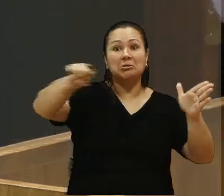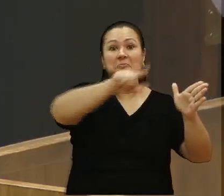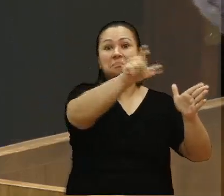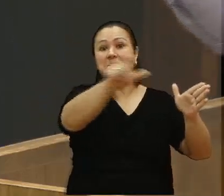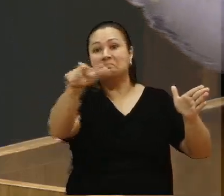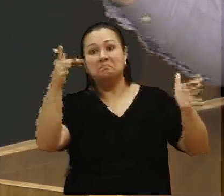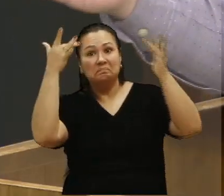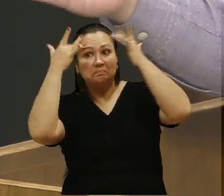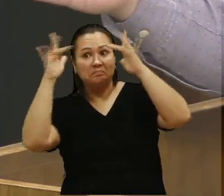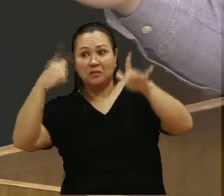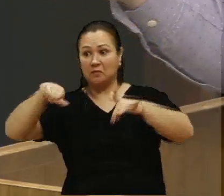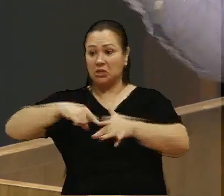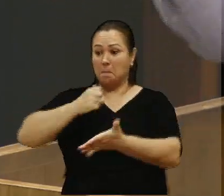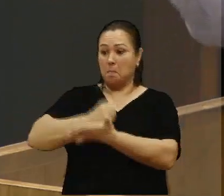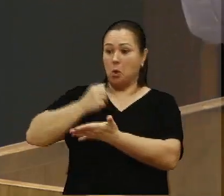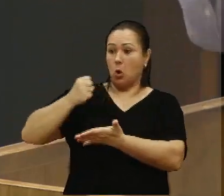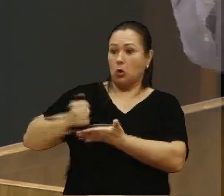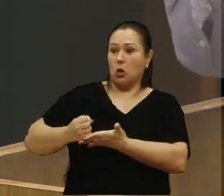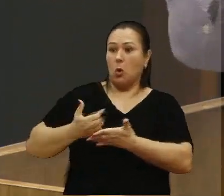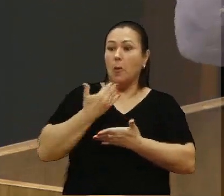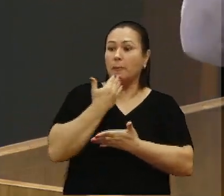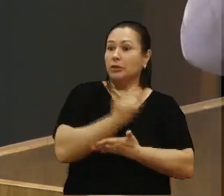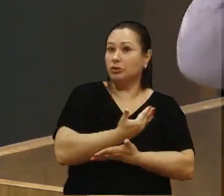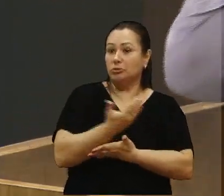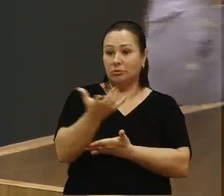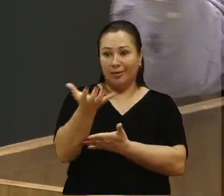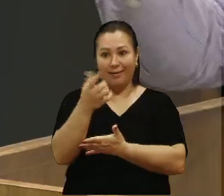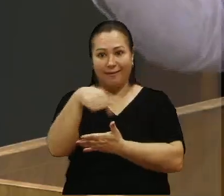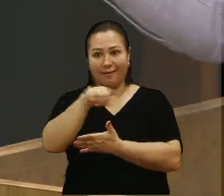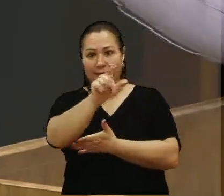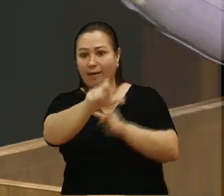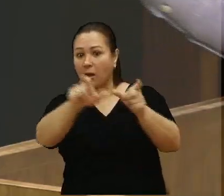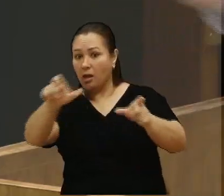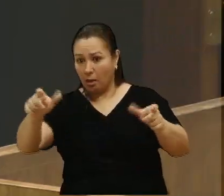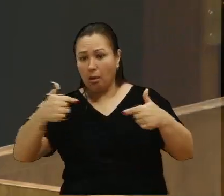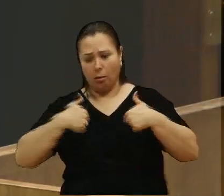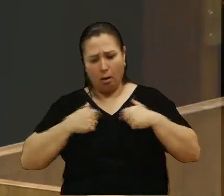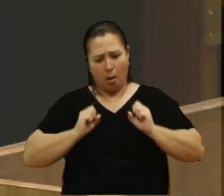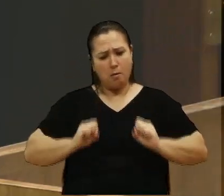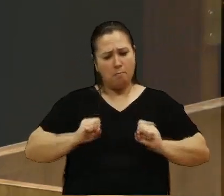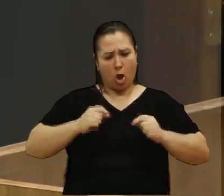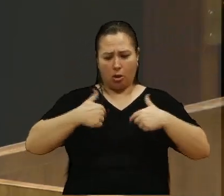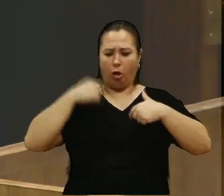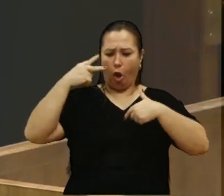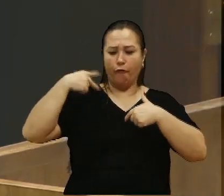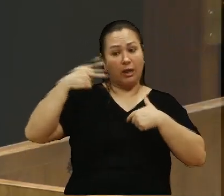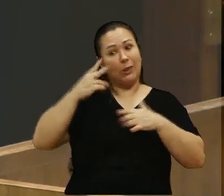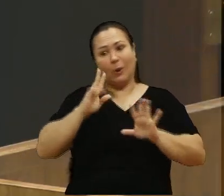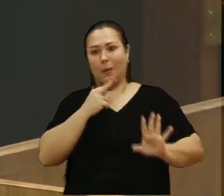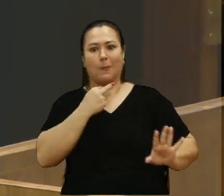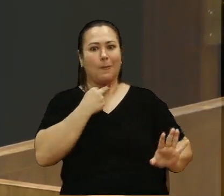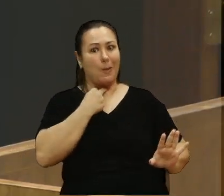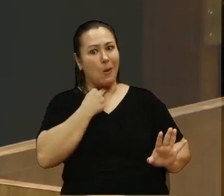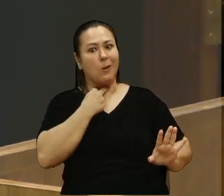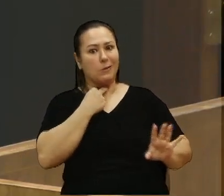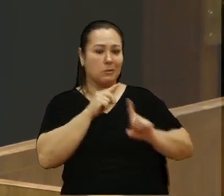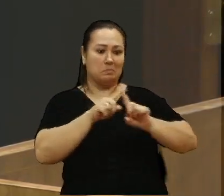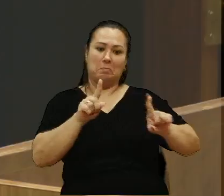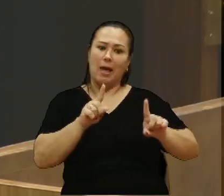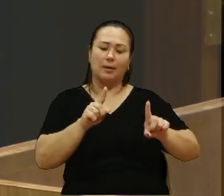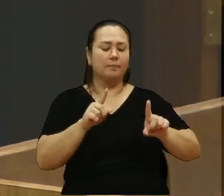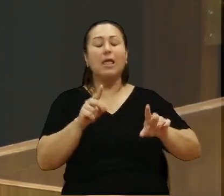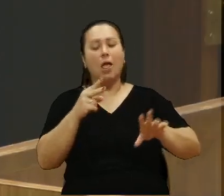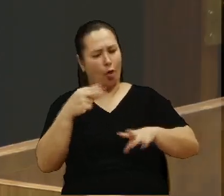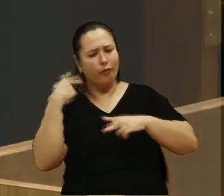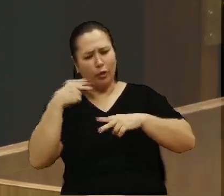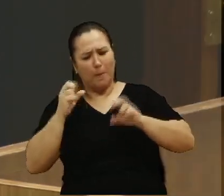colegas, alguém vai protocolar o pedido. Se quiserem, eu posso fazer, eu como vereador não posso. Não discuti isso com a mesa,